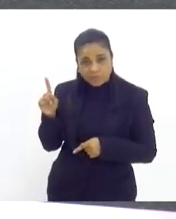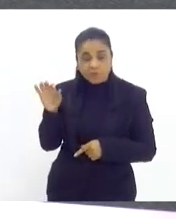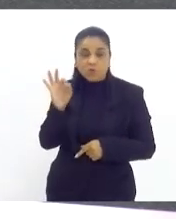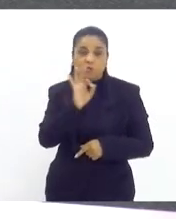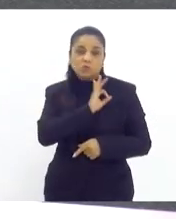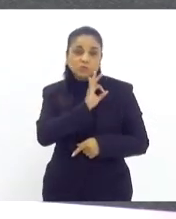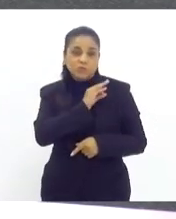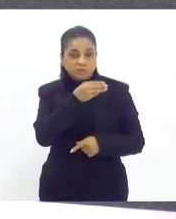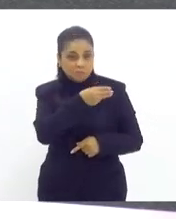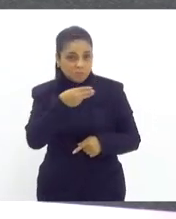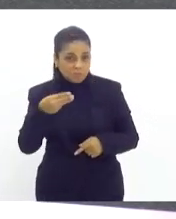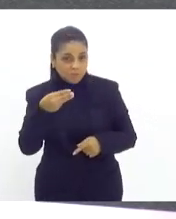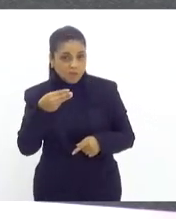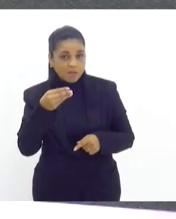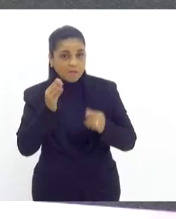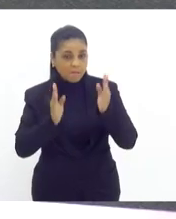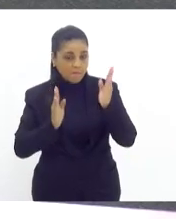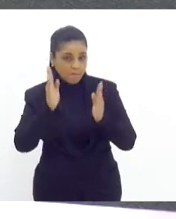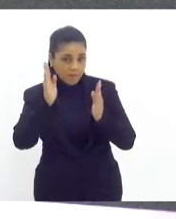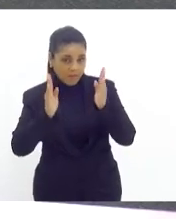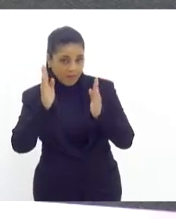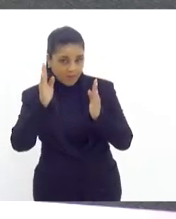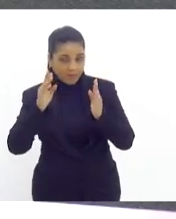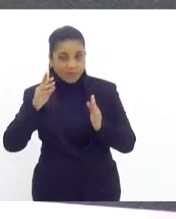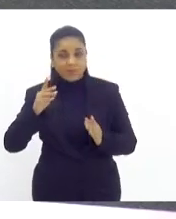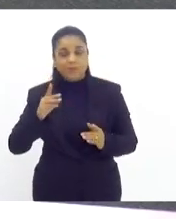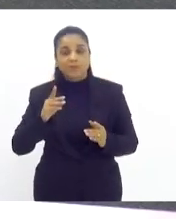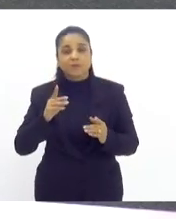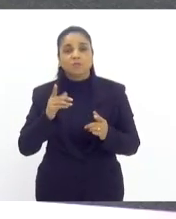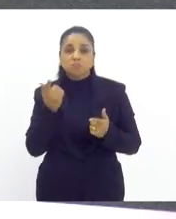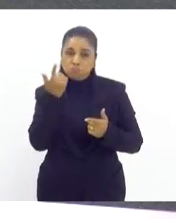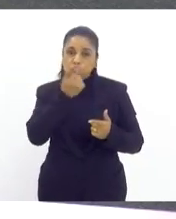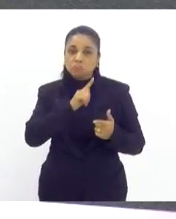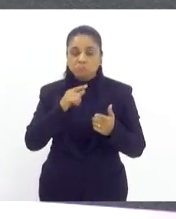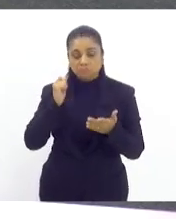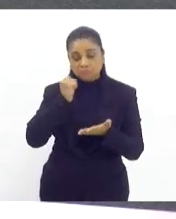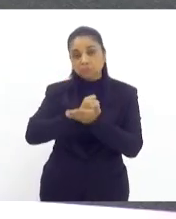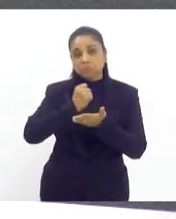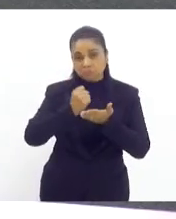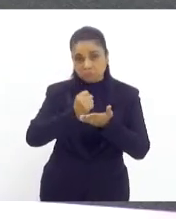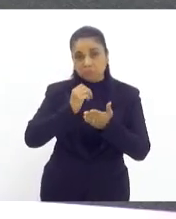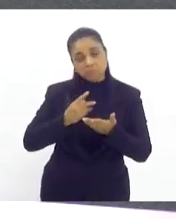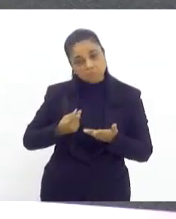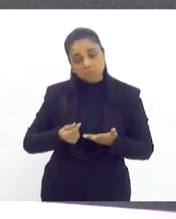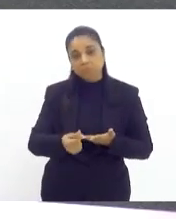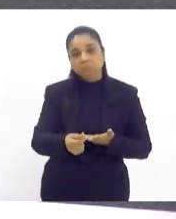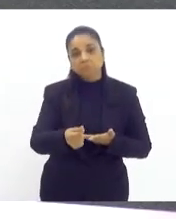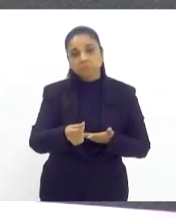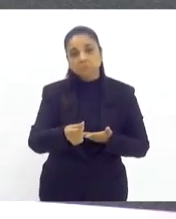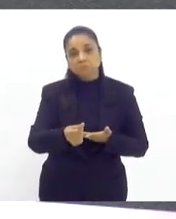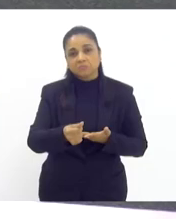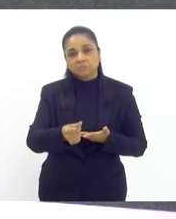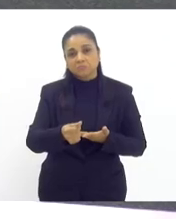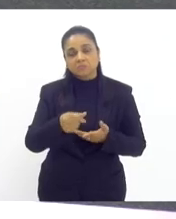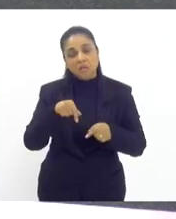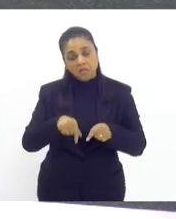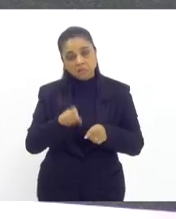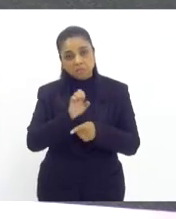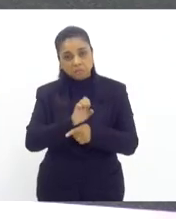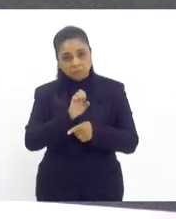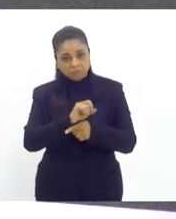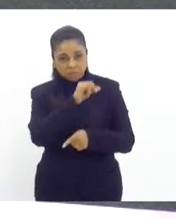policiais militares temporários conseguiram efetivação e tem casos aqui também no Rio de Janeiro